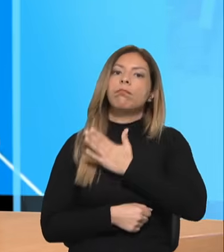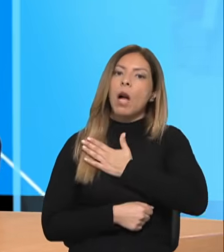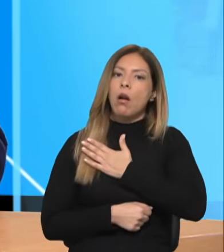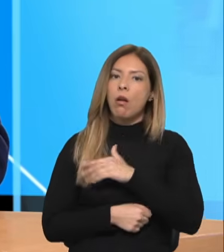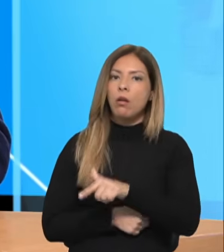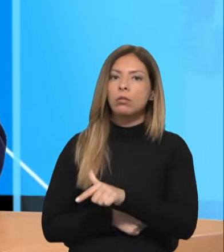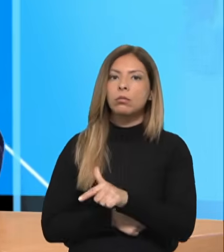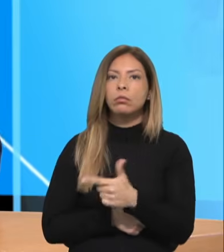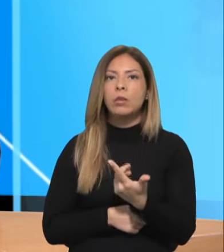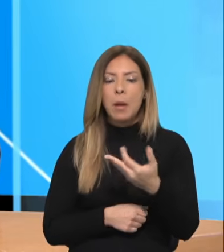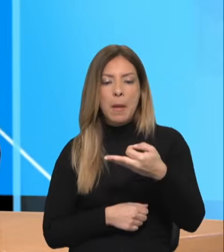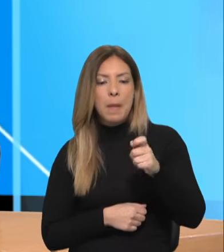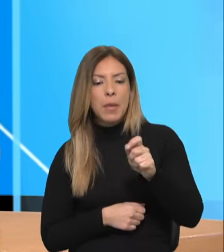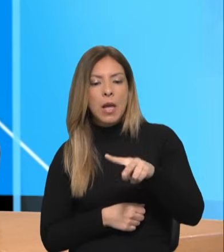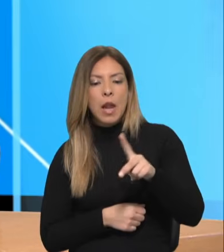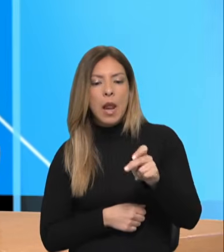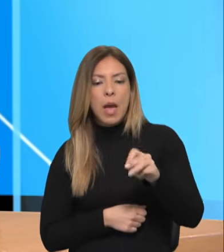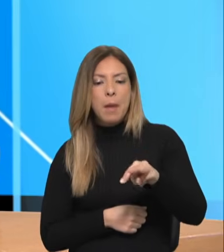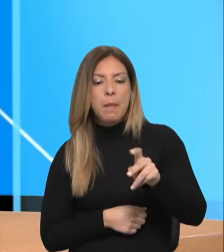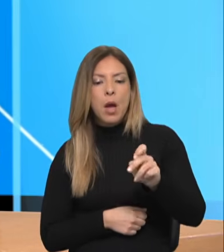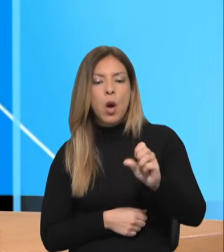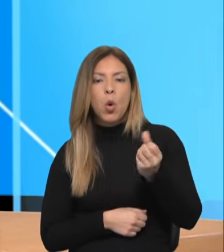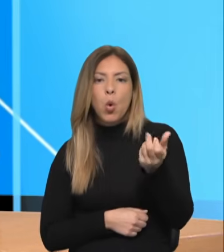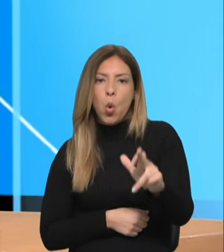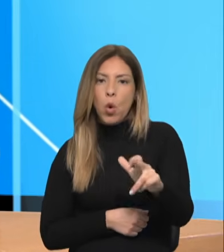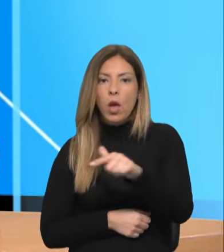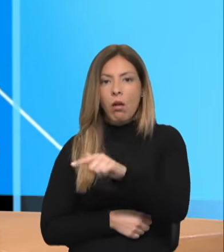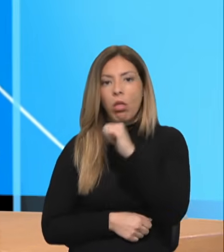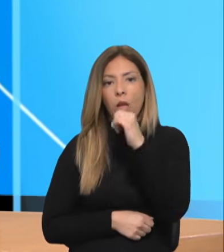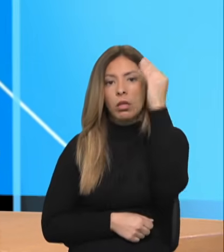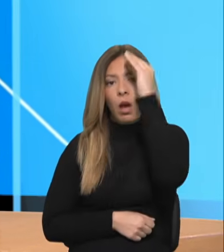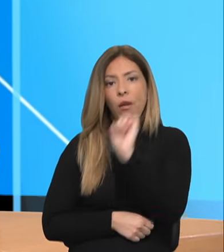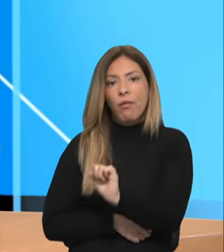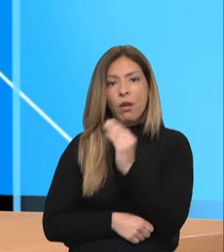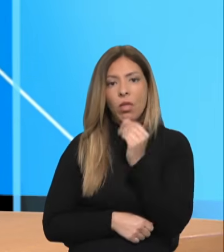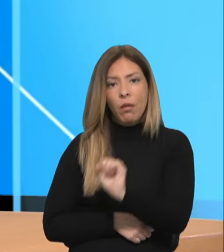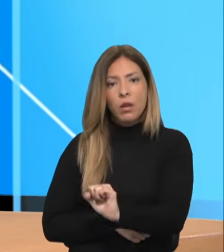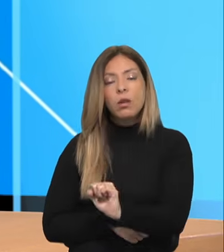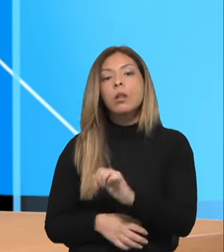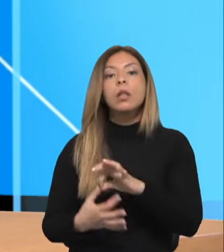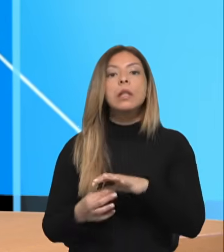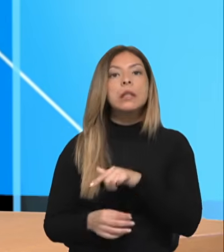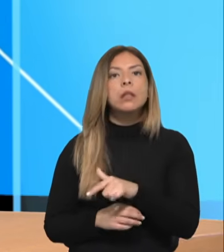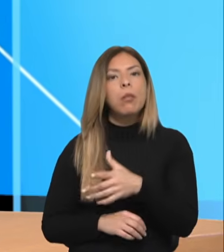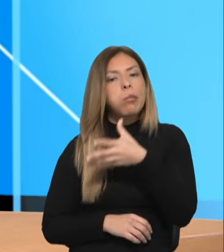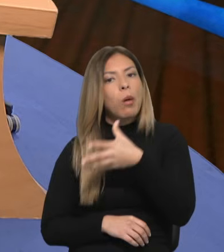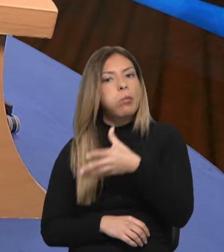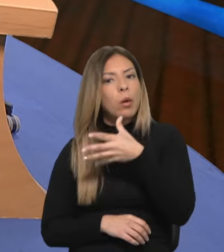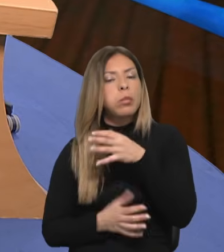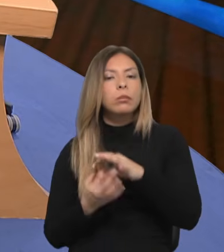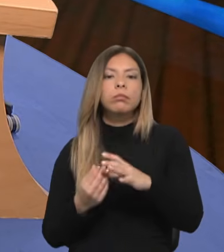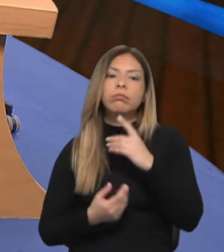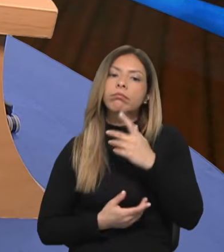Ele é de Penamacor, e pôs muito o interior no discurso e nas intervenções que foi fazendo. Portanto, há aqui